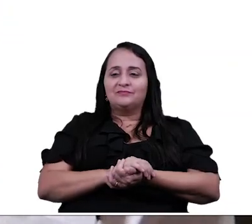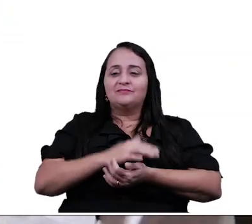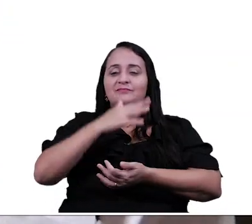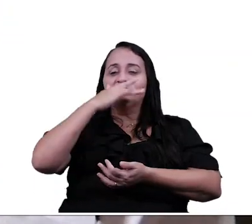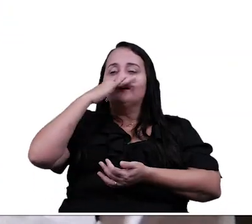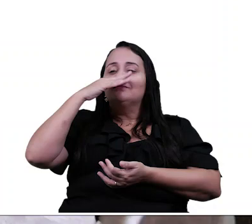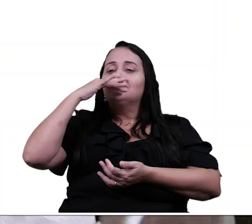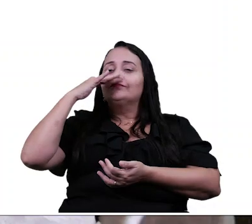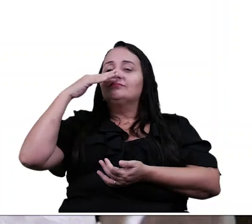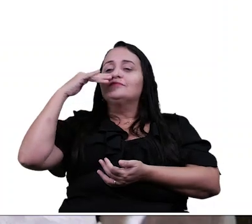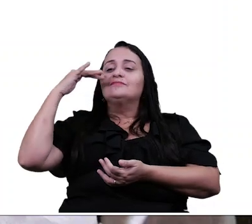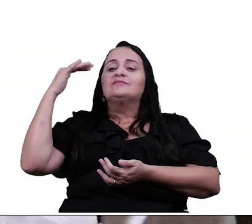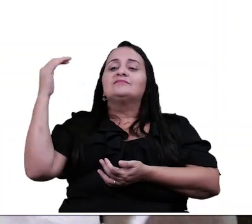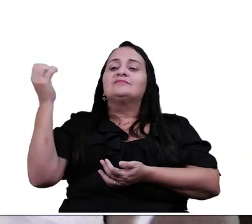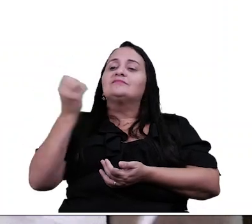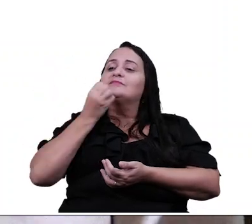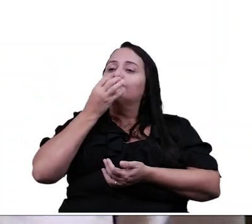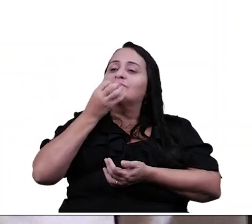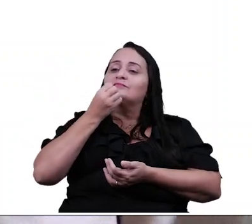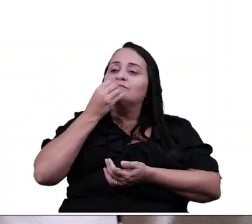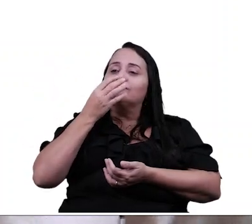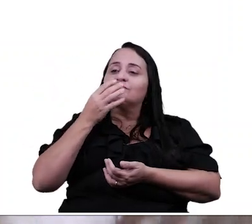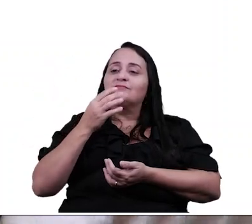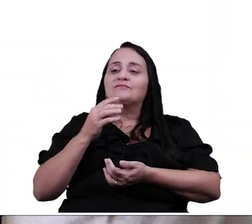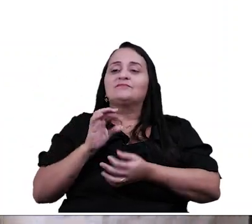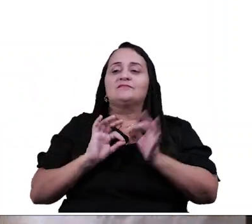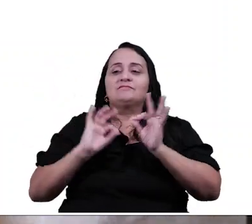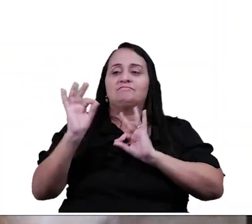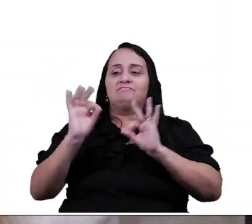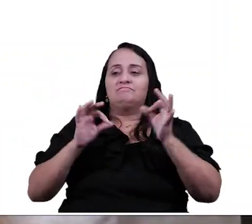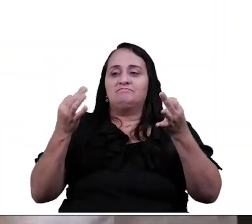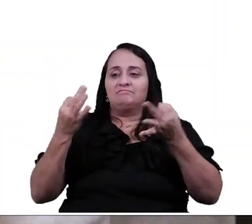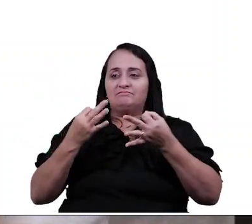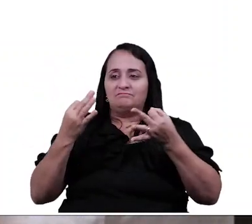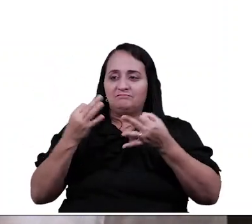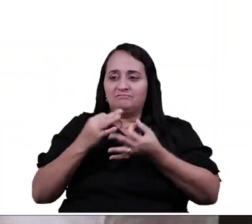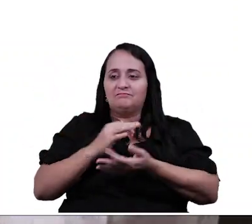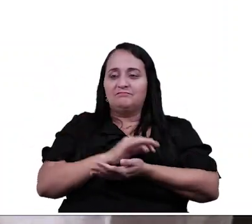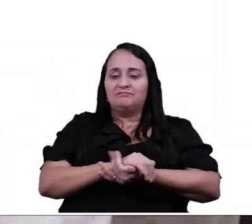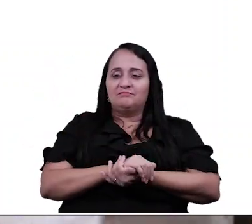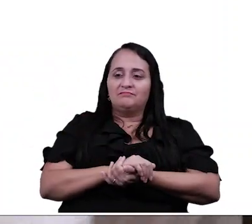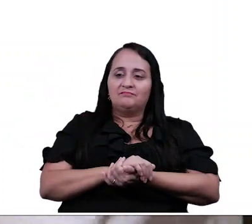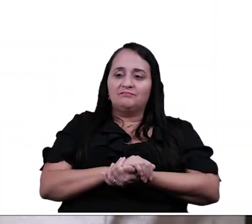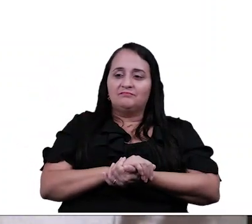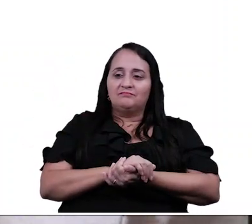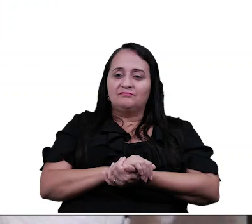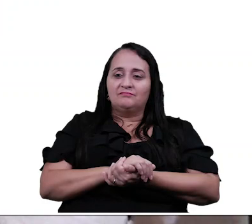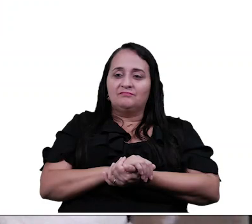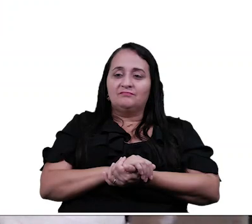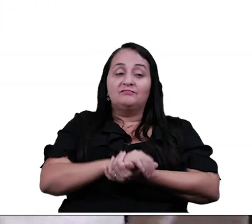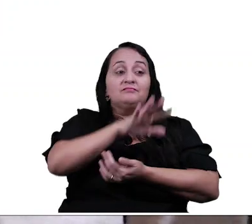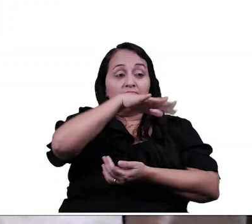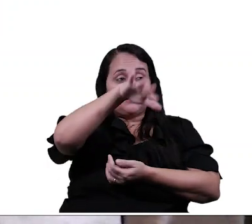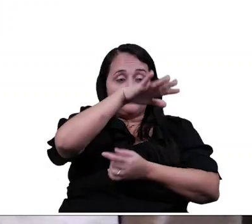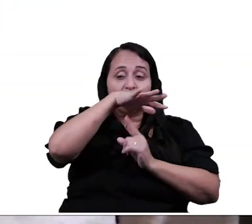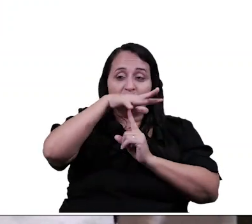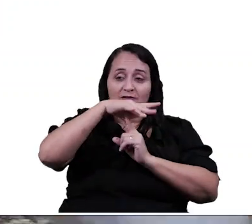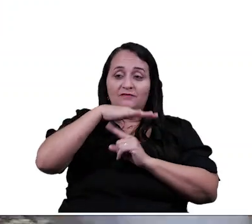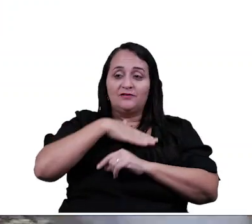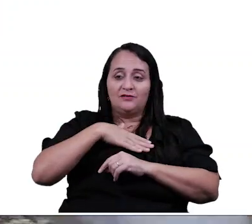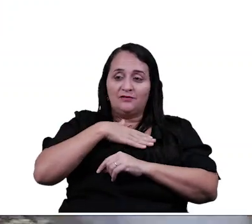Café tá num cheirinho tão gostoso. Esse aqui foi feito no capricho. Com certeza. É. Pessoal da feira que gosta